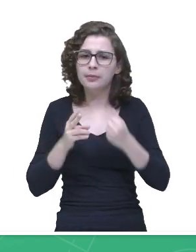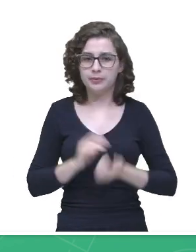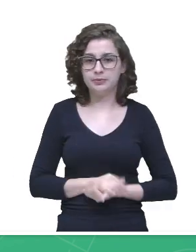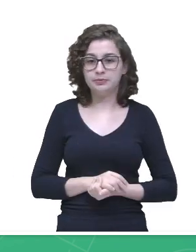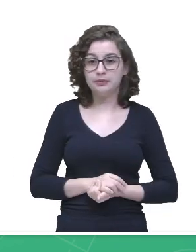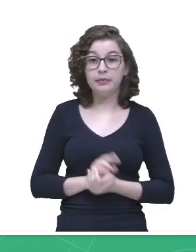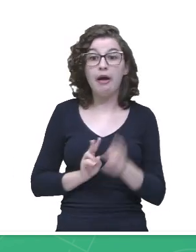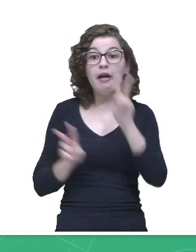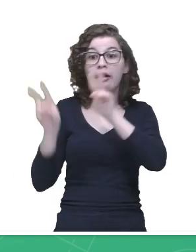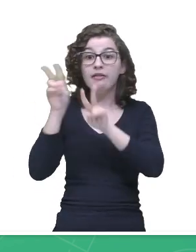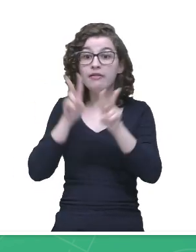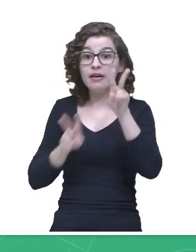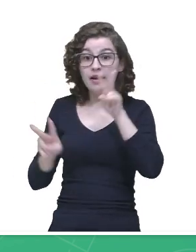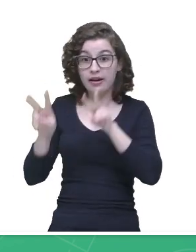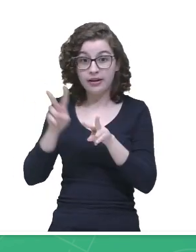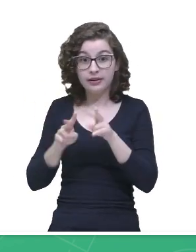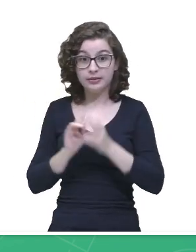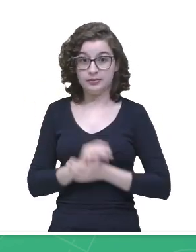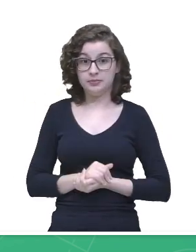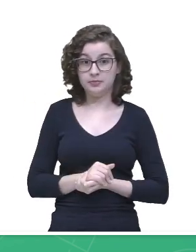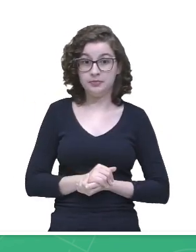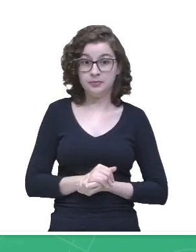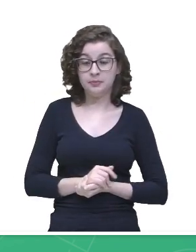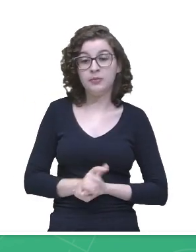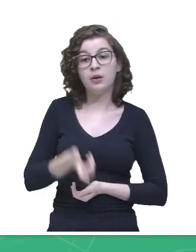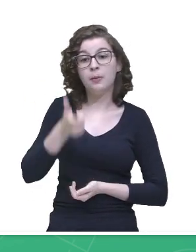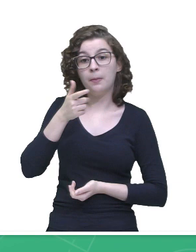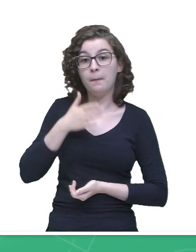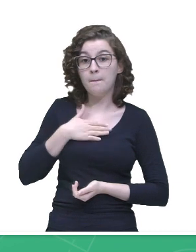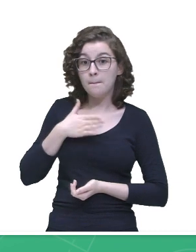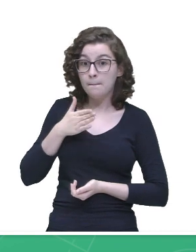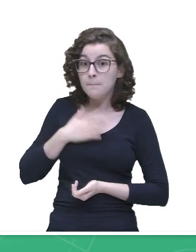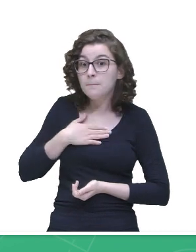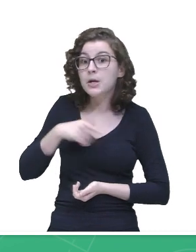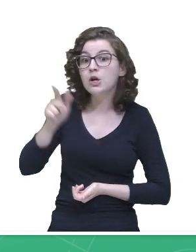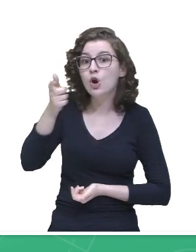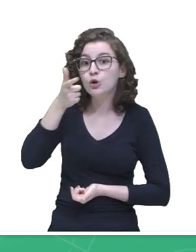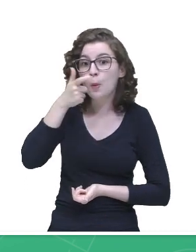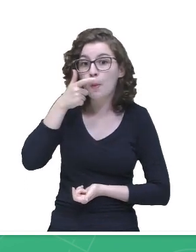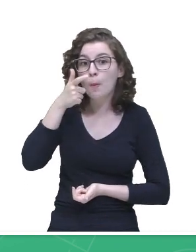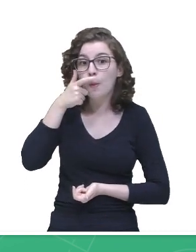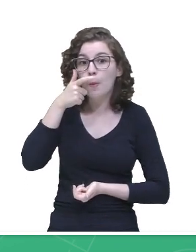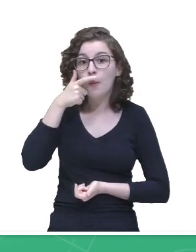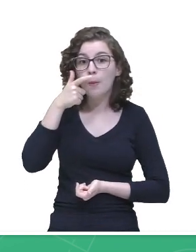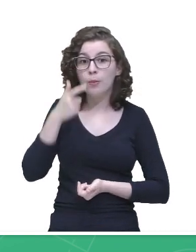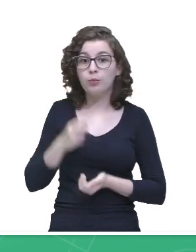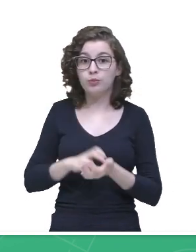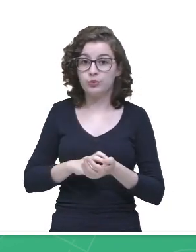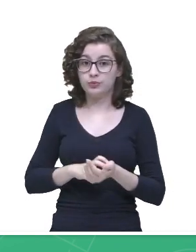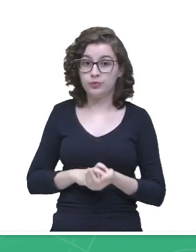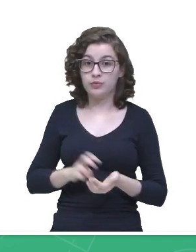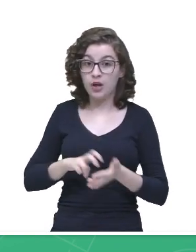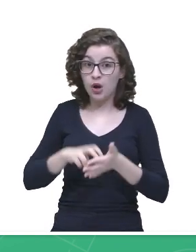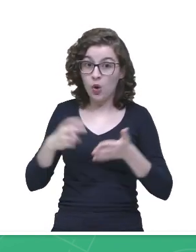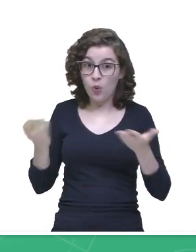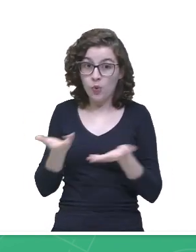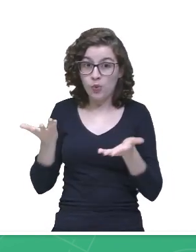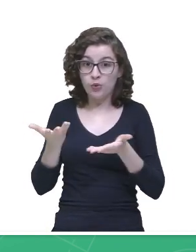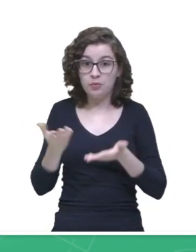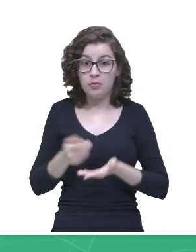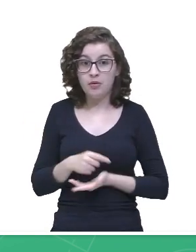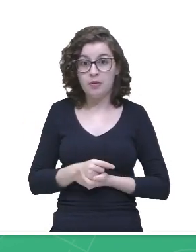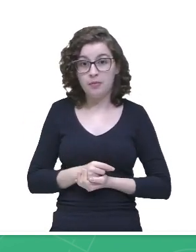verbo ver. Mis padres, aí o verbo ver, esta manhã a Juan em la